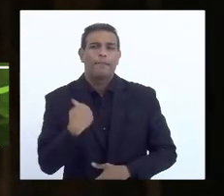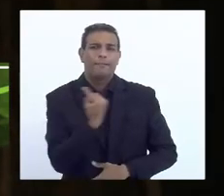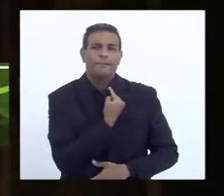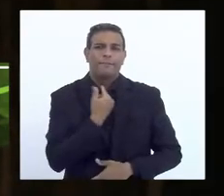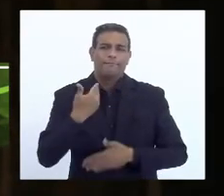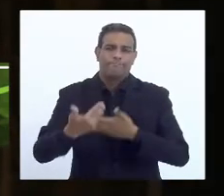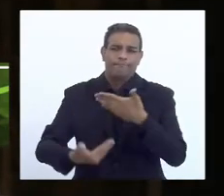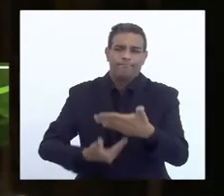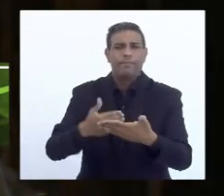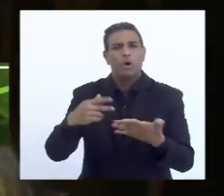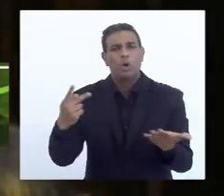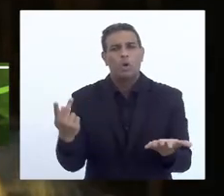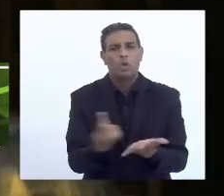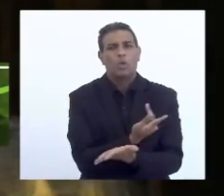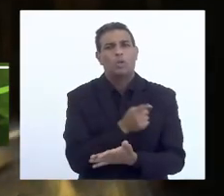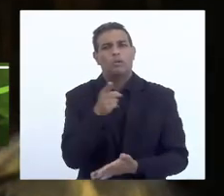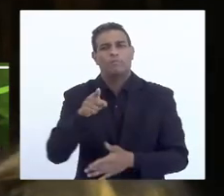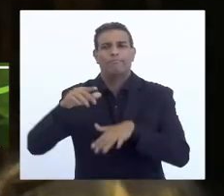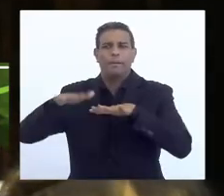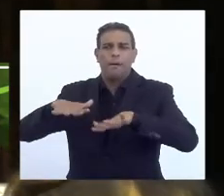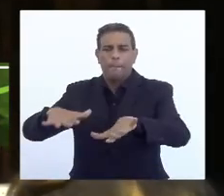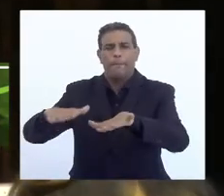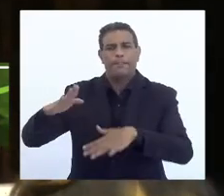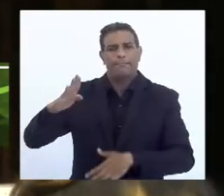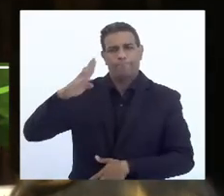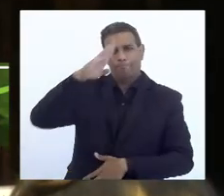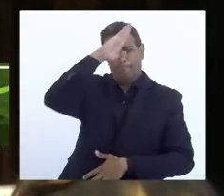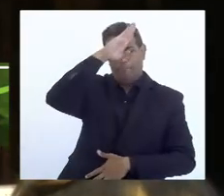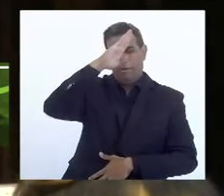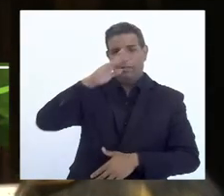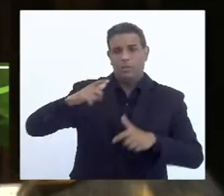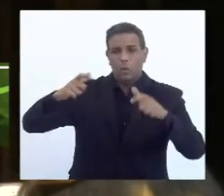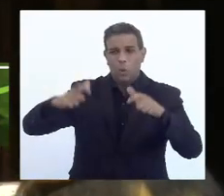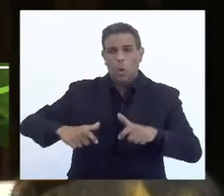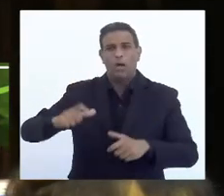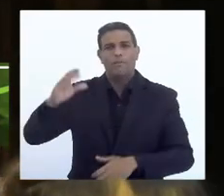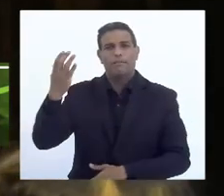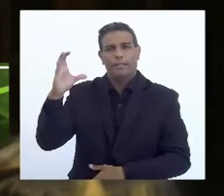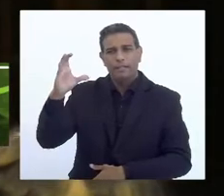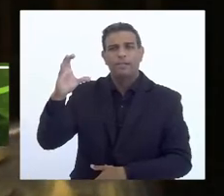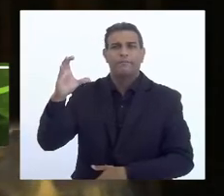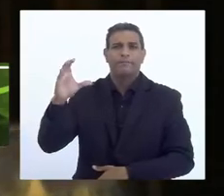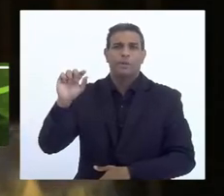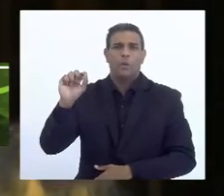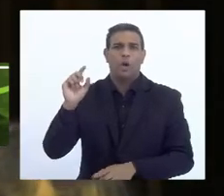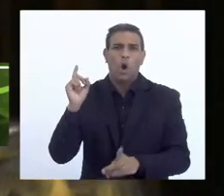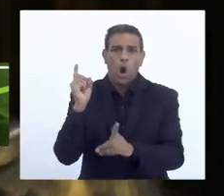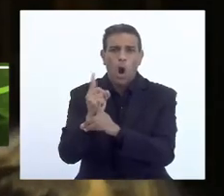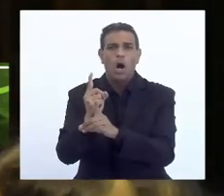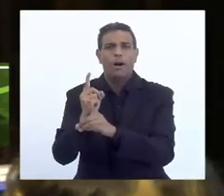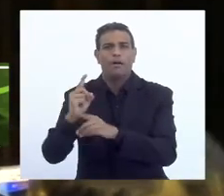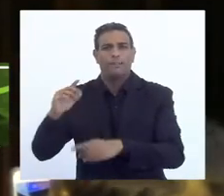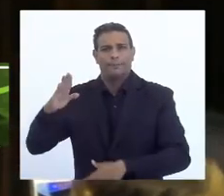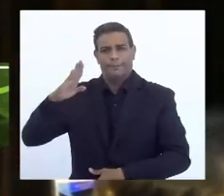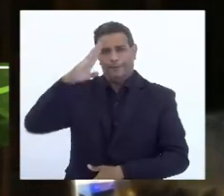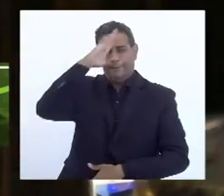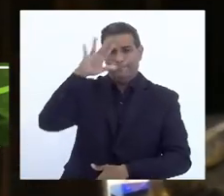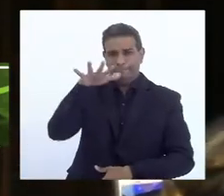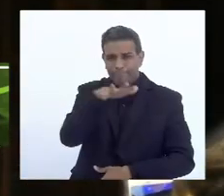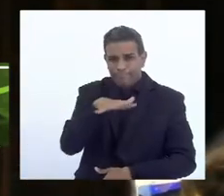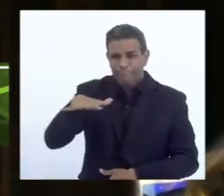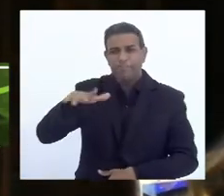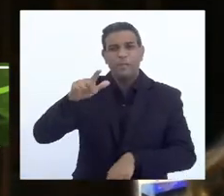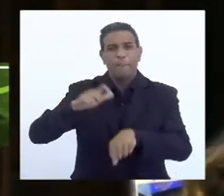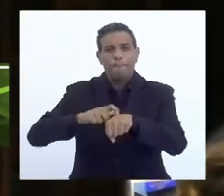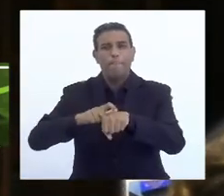um ato realizado pelos bolsonaristas na minha cidade, lá em Niterói, na verdade, foi um encontro bolsonarista no auge da